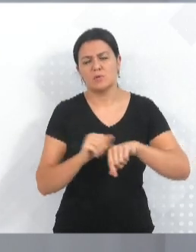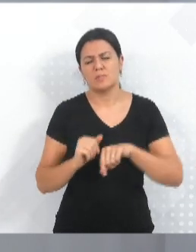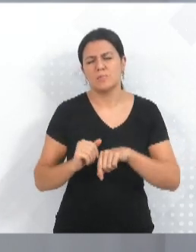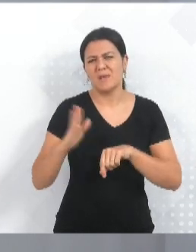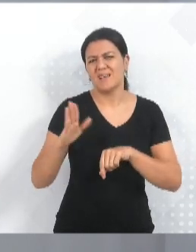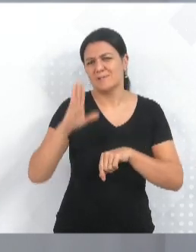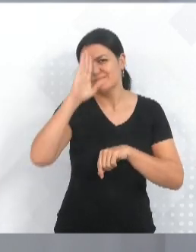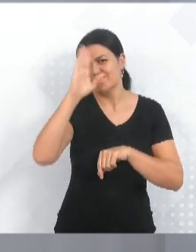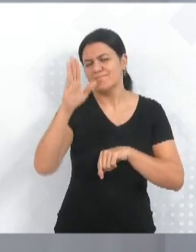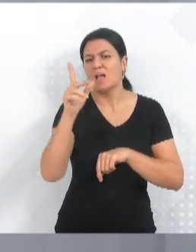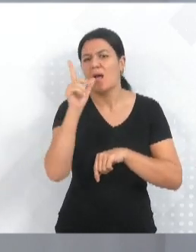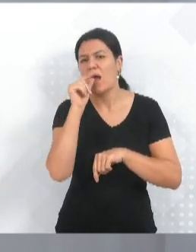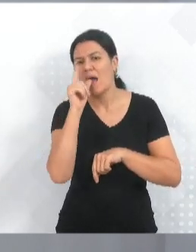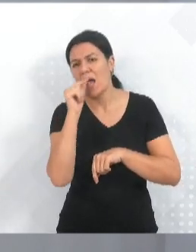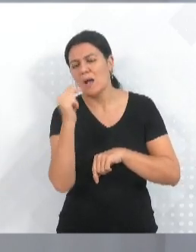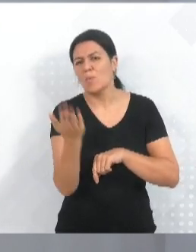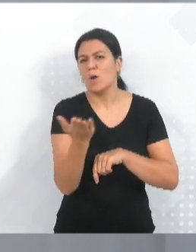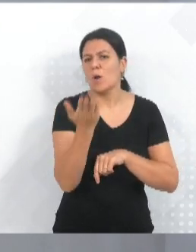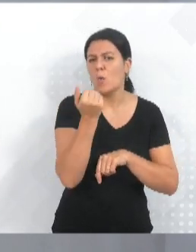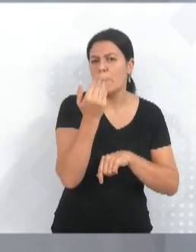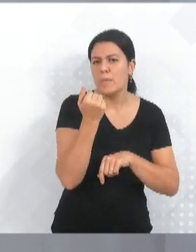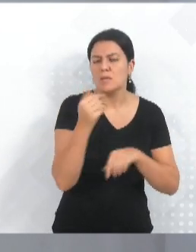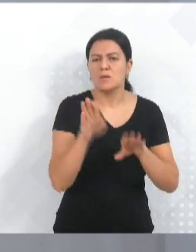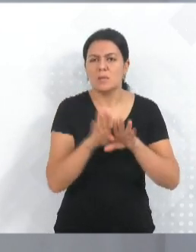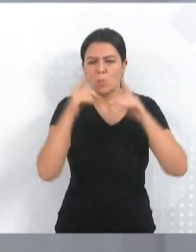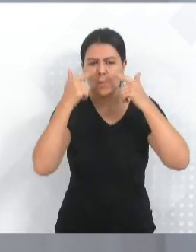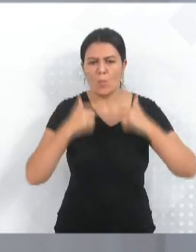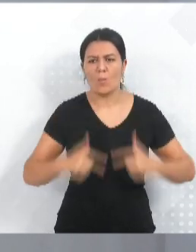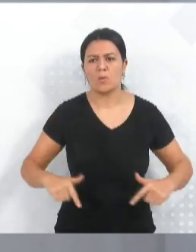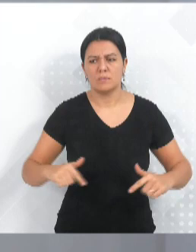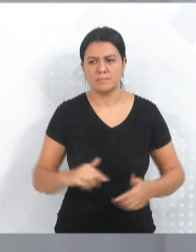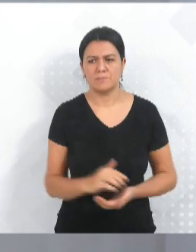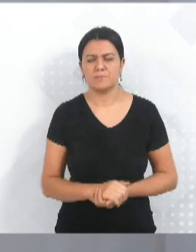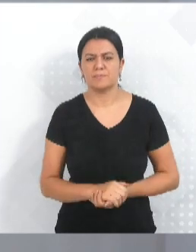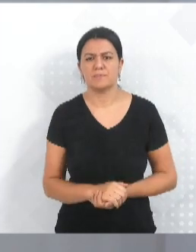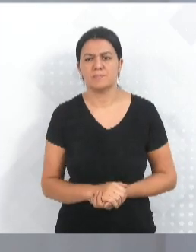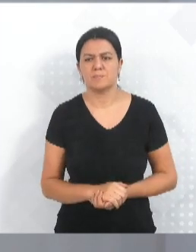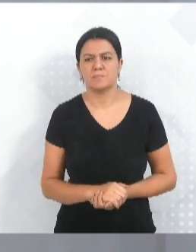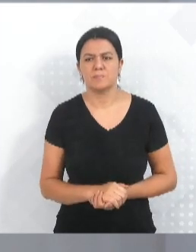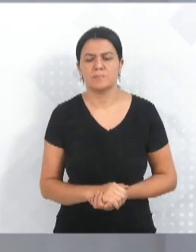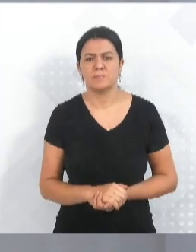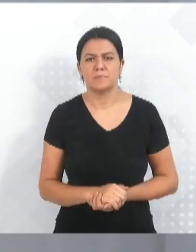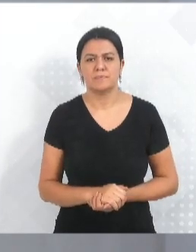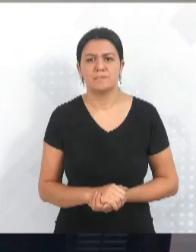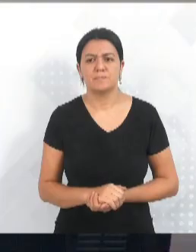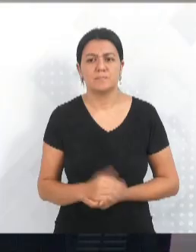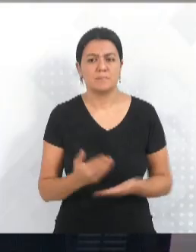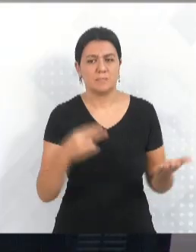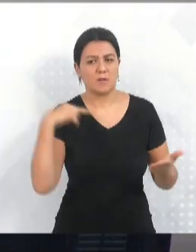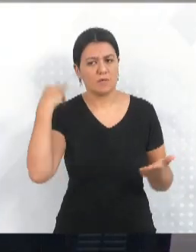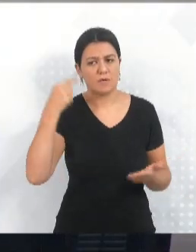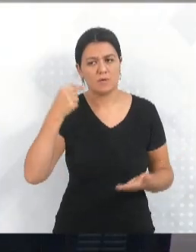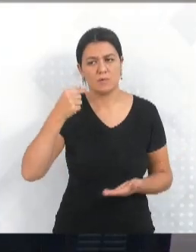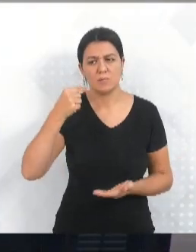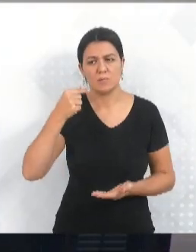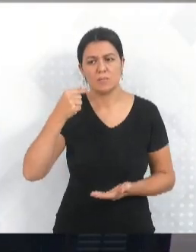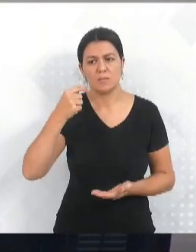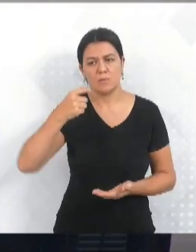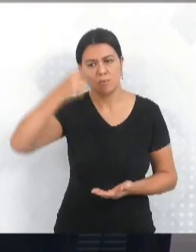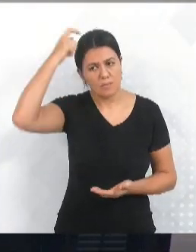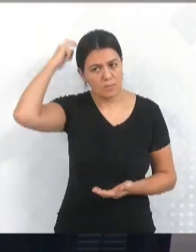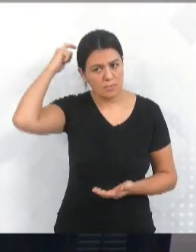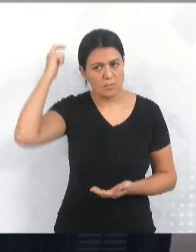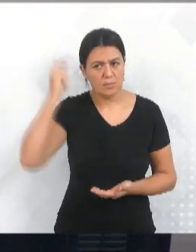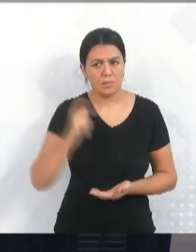prioritários são água alimentação produtos de higiene e limpeza ou se também a parte do vereador Adrian já já passou o